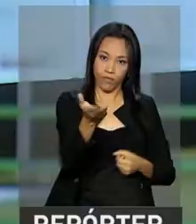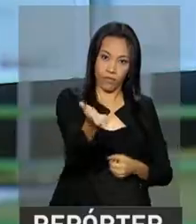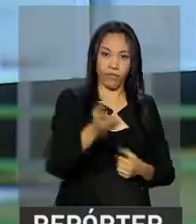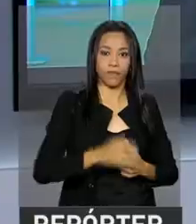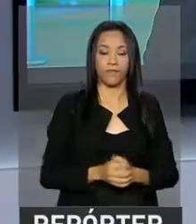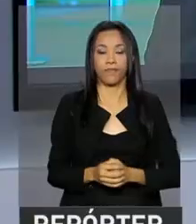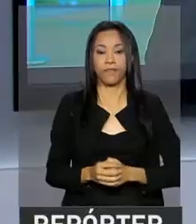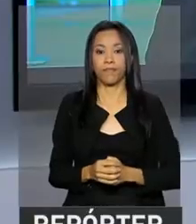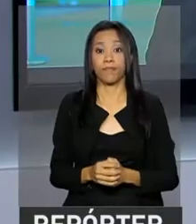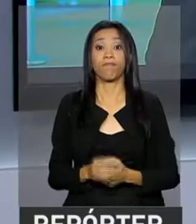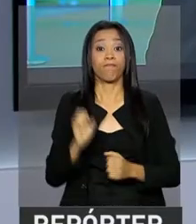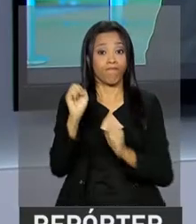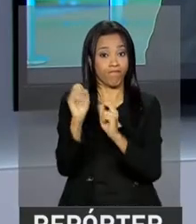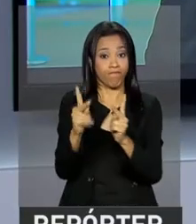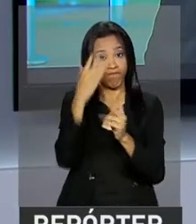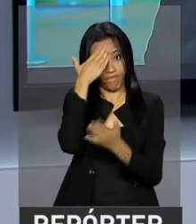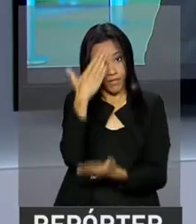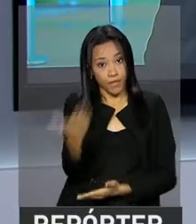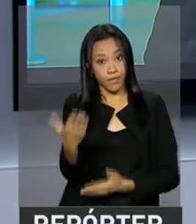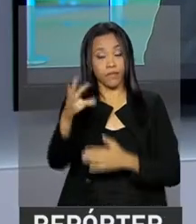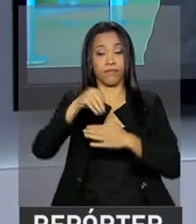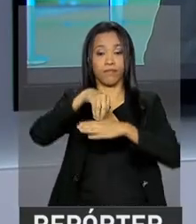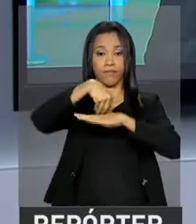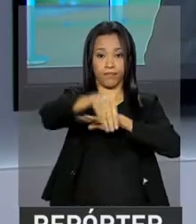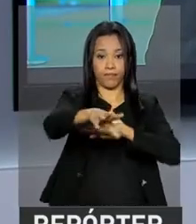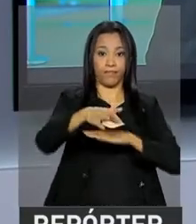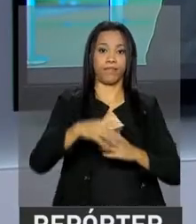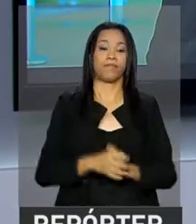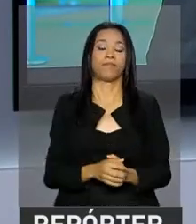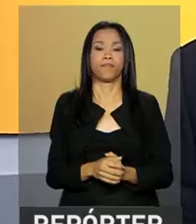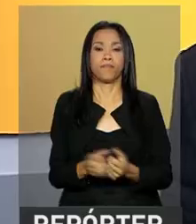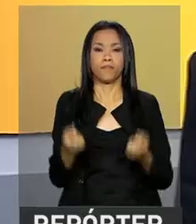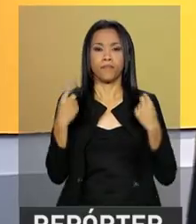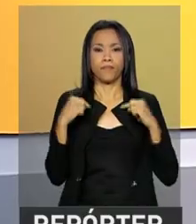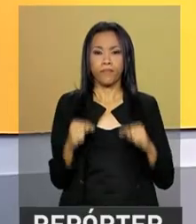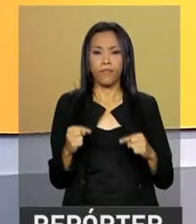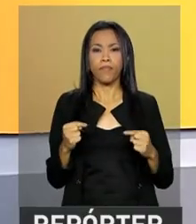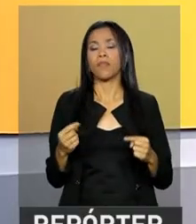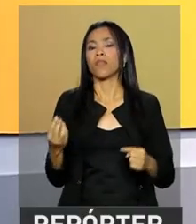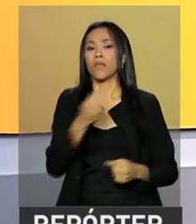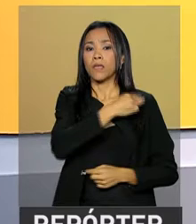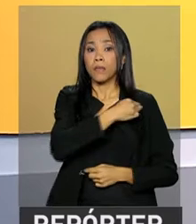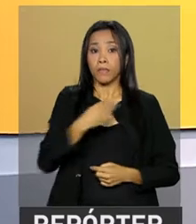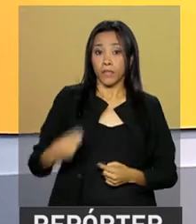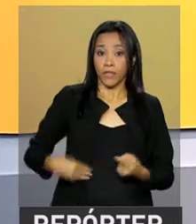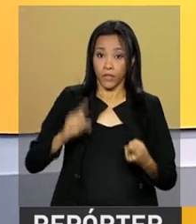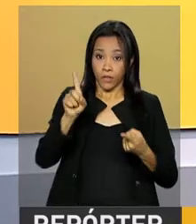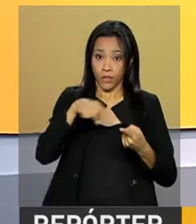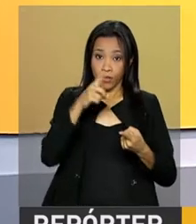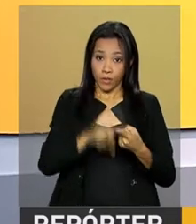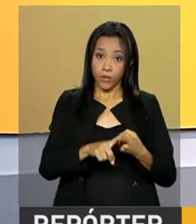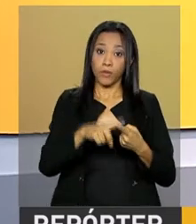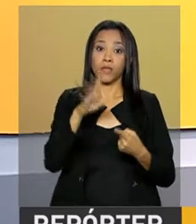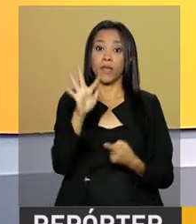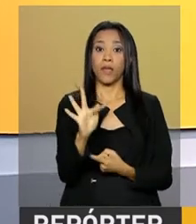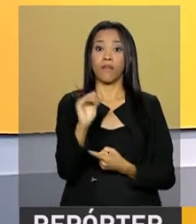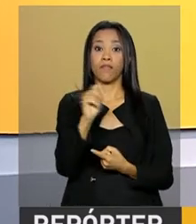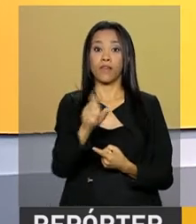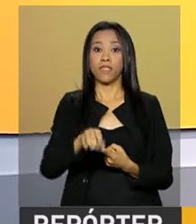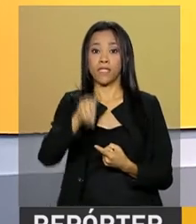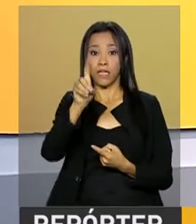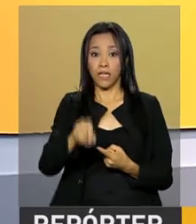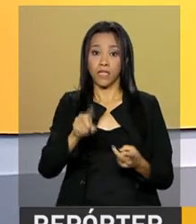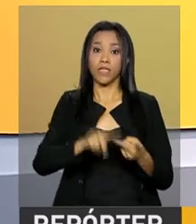leandro toque brigado pelas informações aí no congresso nacional olha os ministros da fazenda e henrique meirelles e do